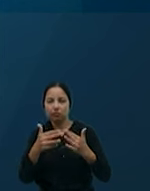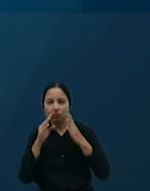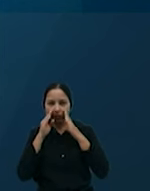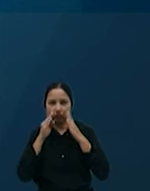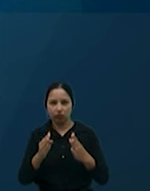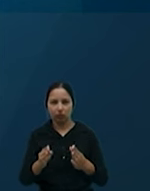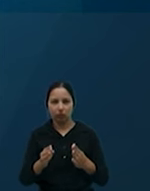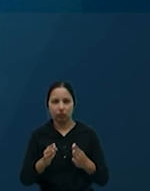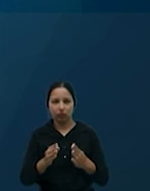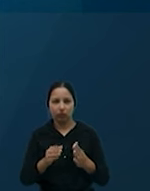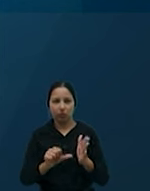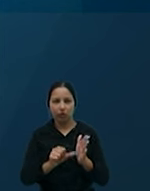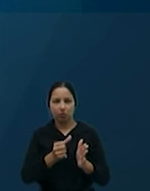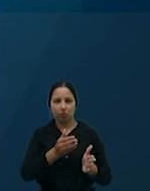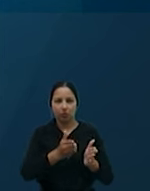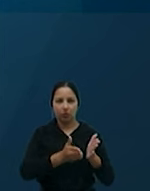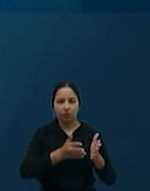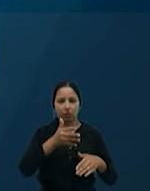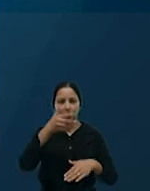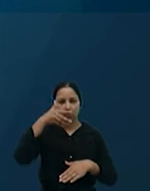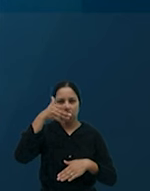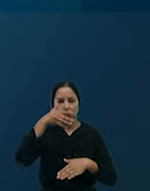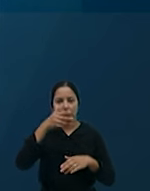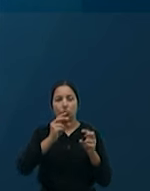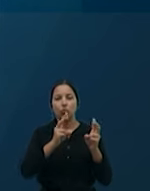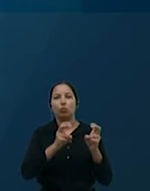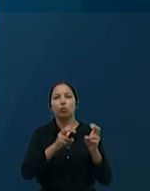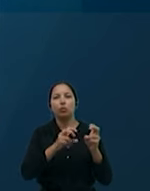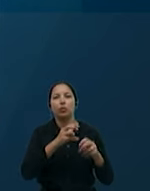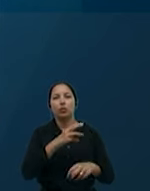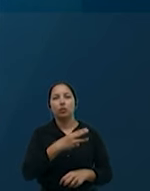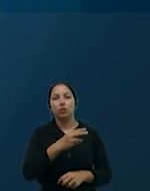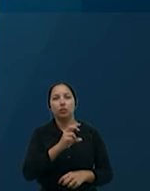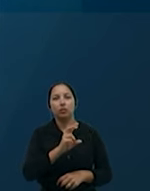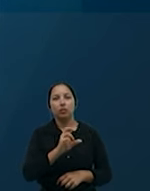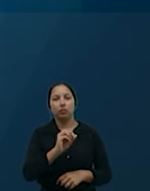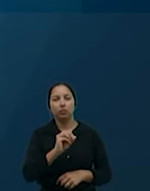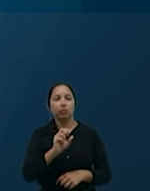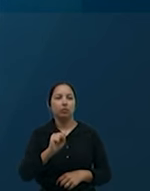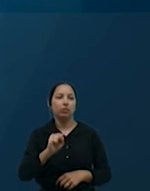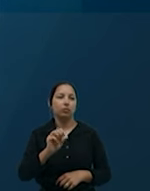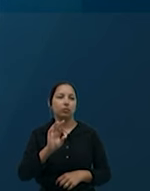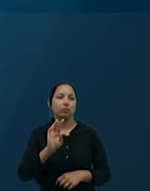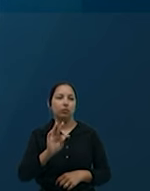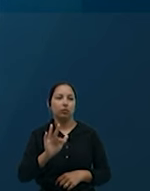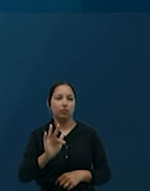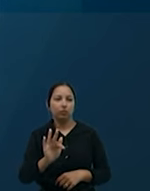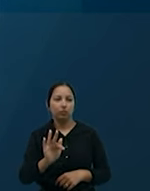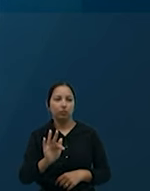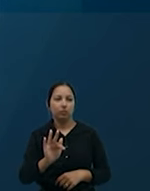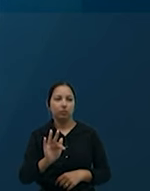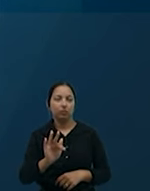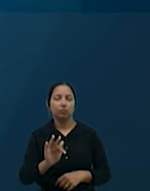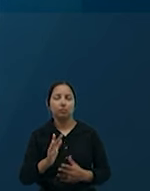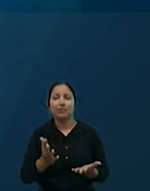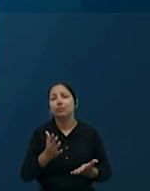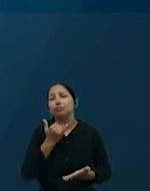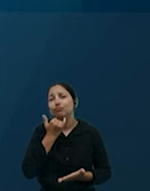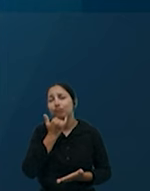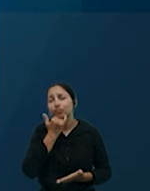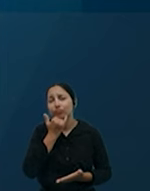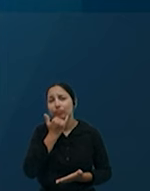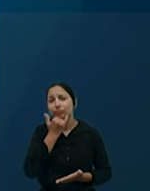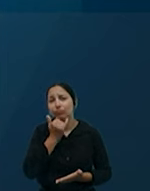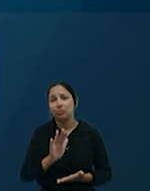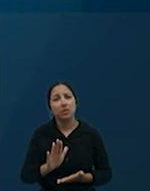pelo menos, no tema 350 do STF. Com todas as vênias possíveis, o voto não